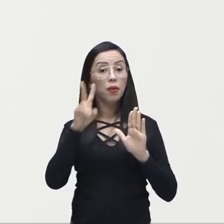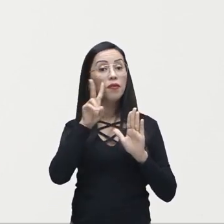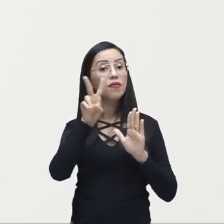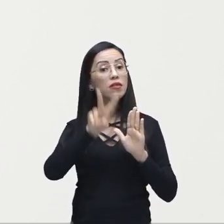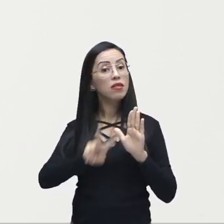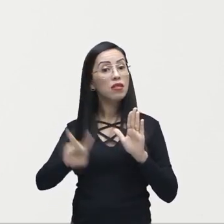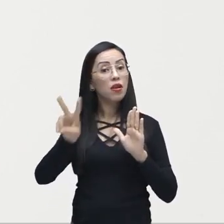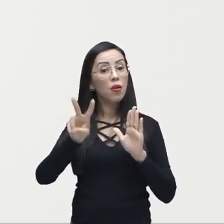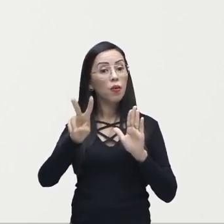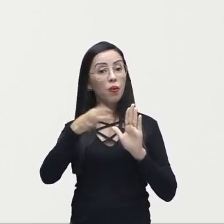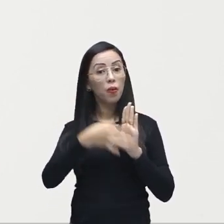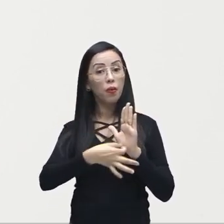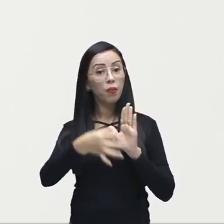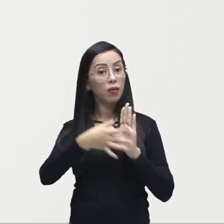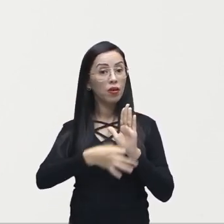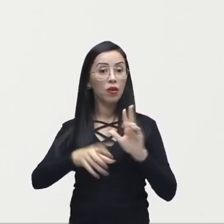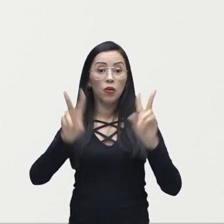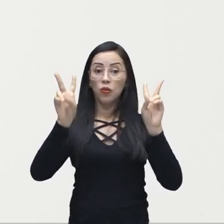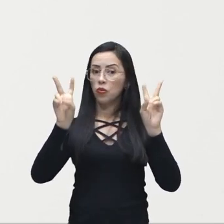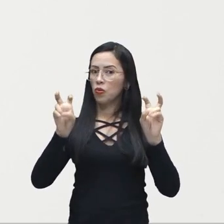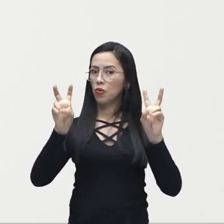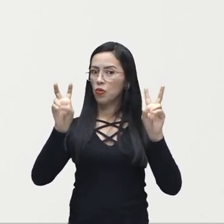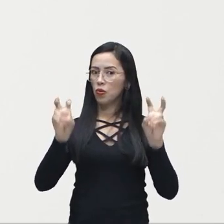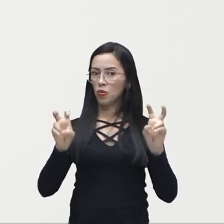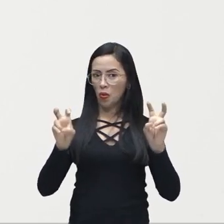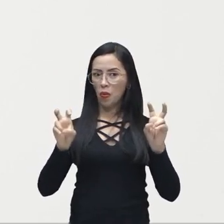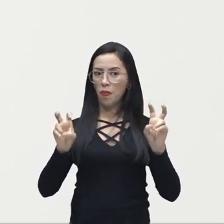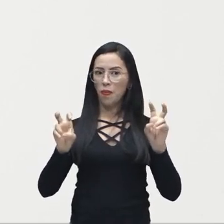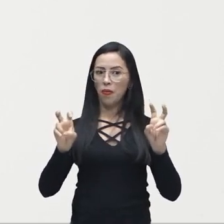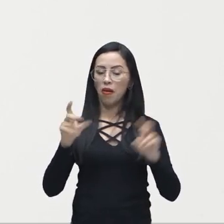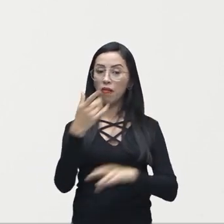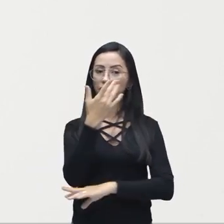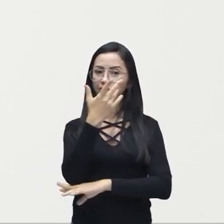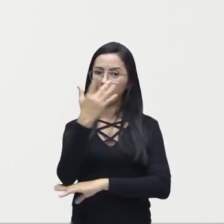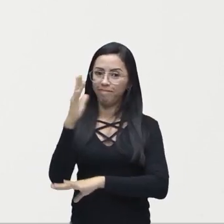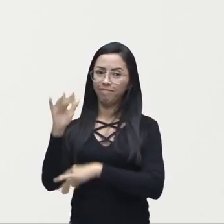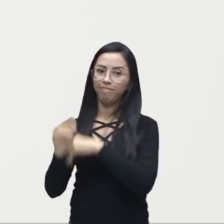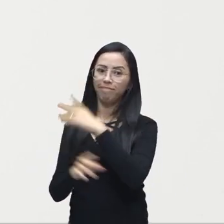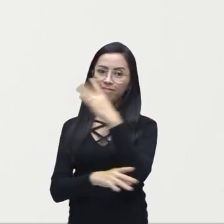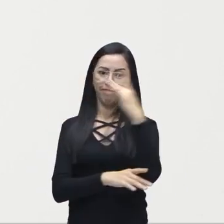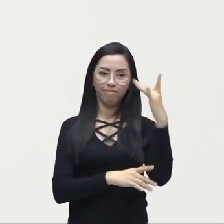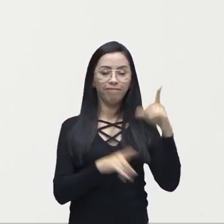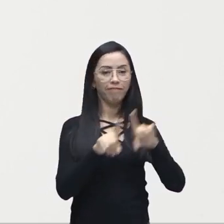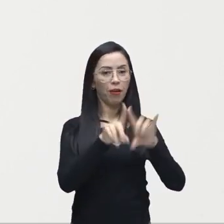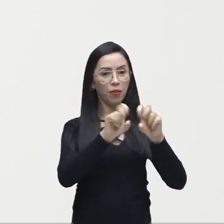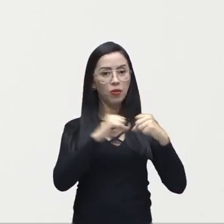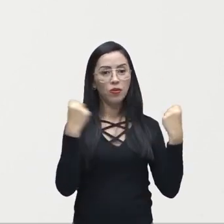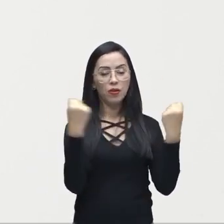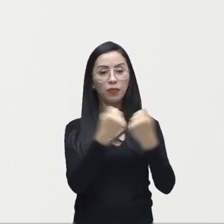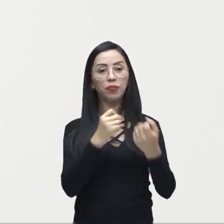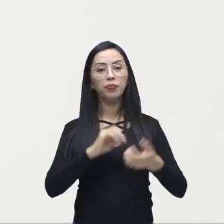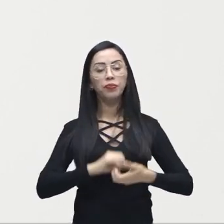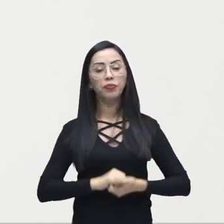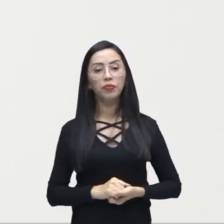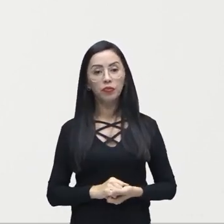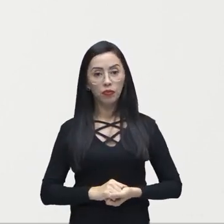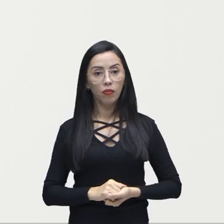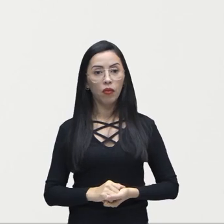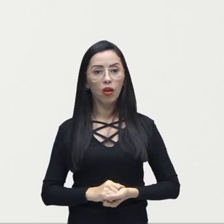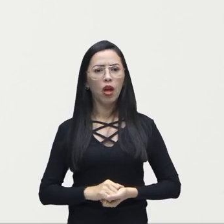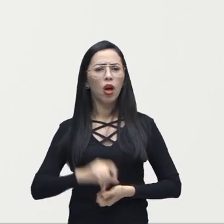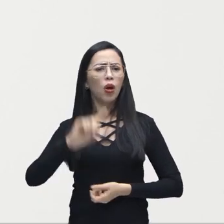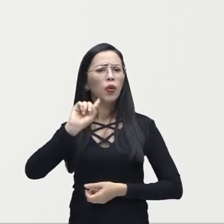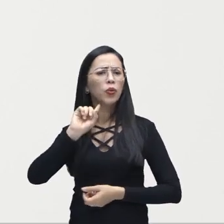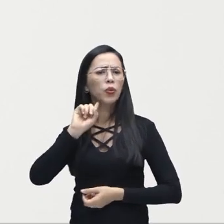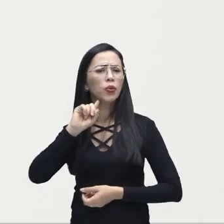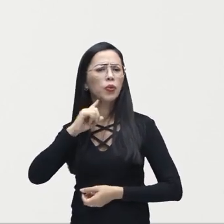sobre um fenômeno da natureza, aliás, um fenômeno da sociedade. Vamos lá. A poluição